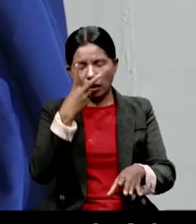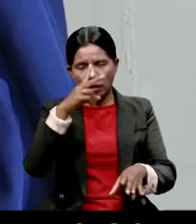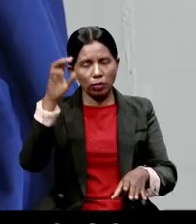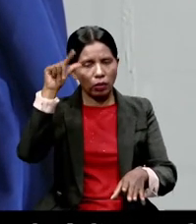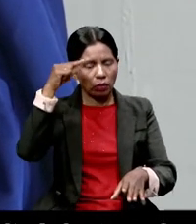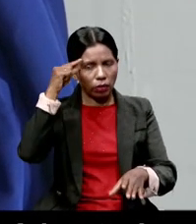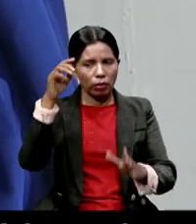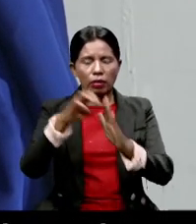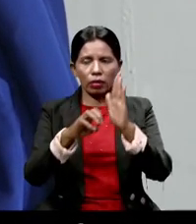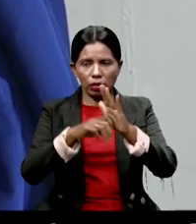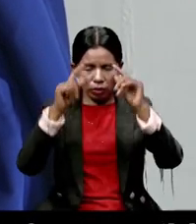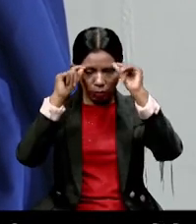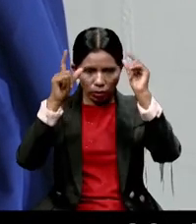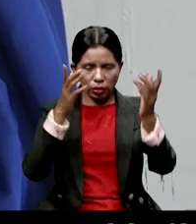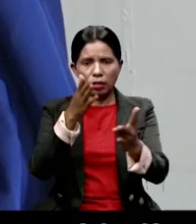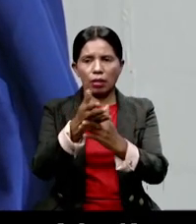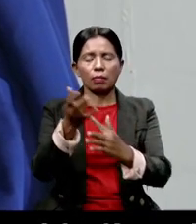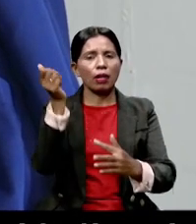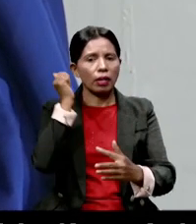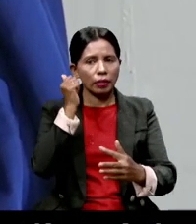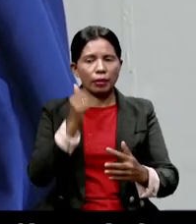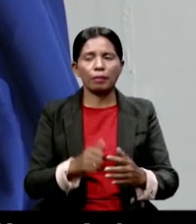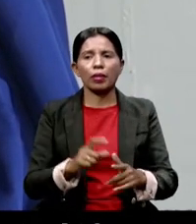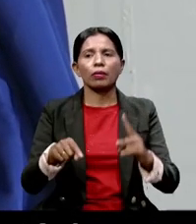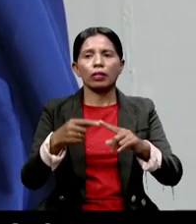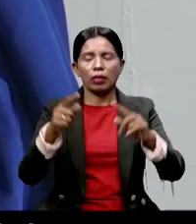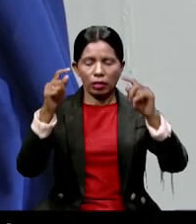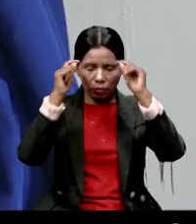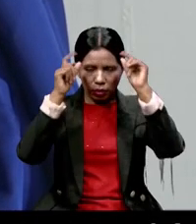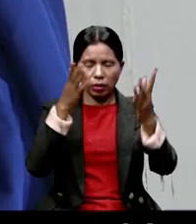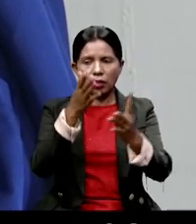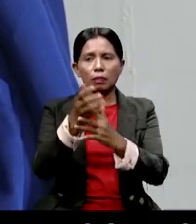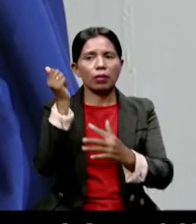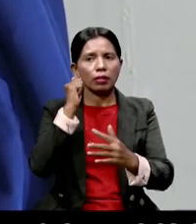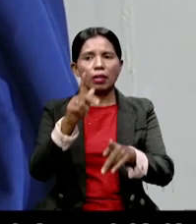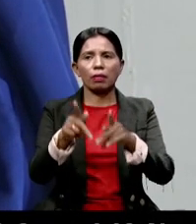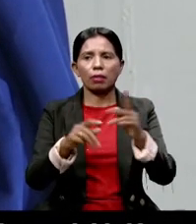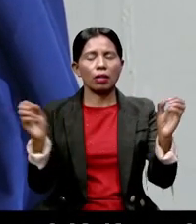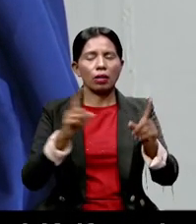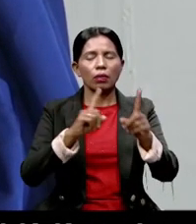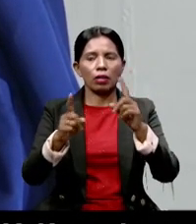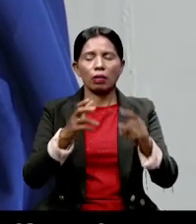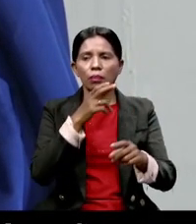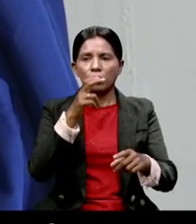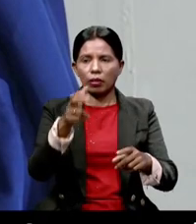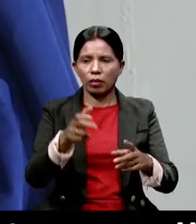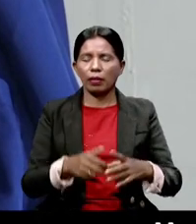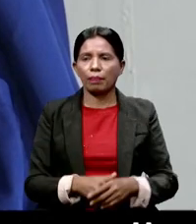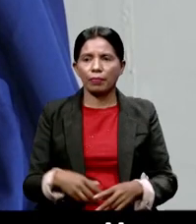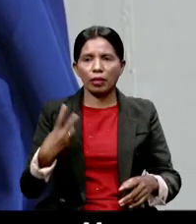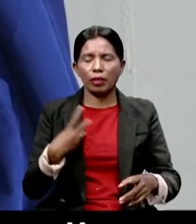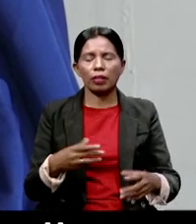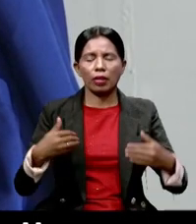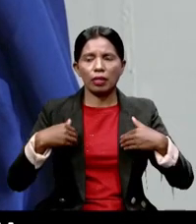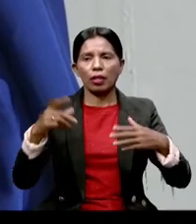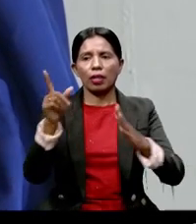esforço dela para Timor-Leste está na Ásia. O engenheiro Timor-Leste está na Ásia, mas quem é a Ásia não é a língua portuguesa. Se ita hamos